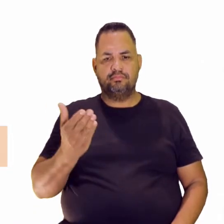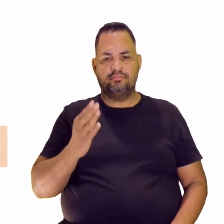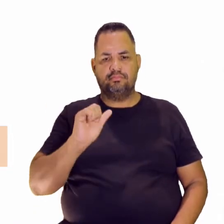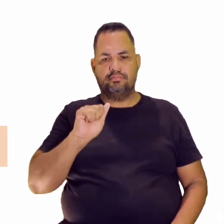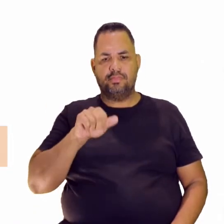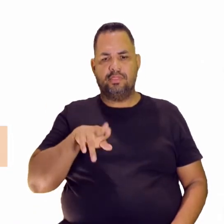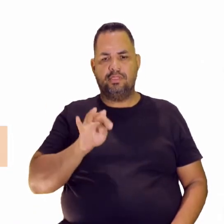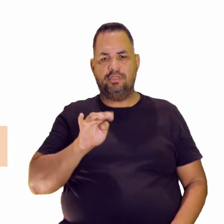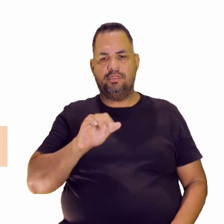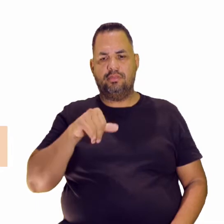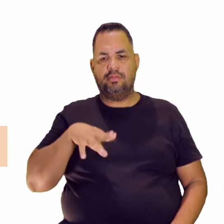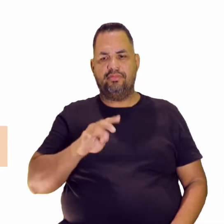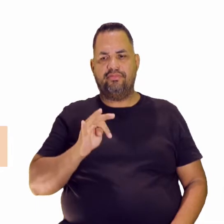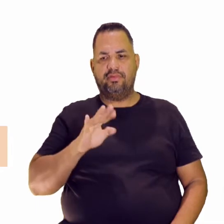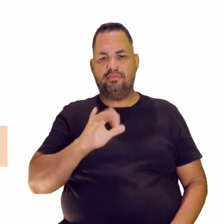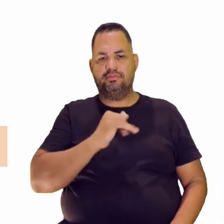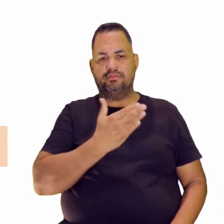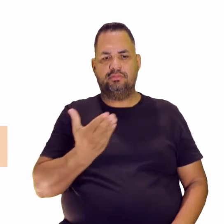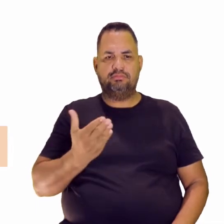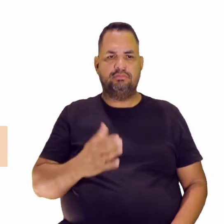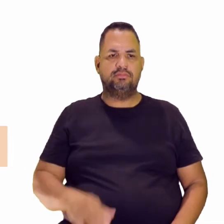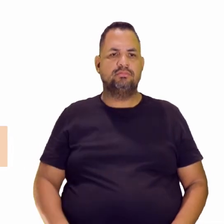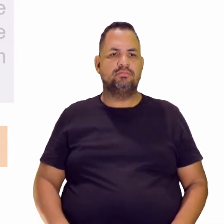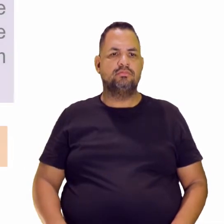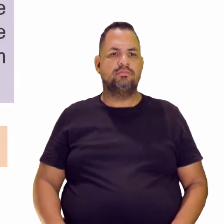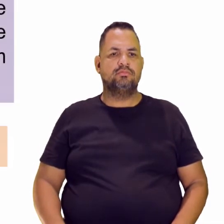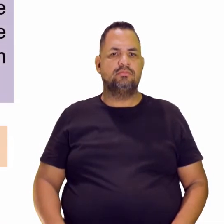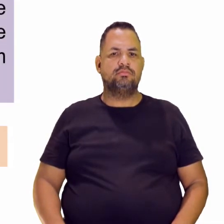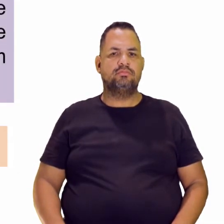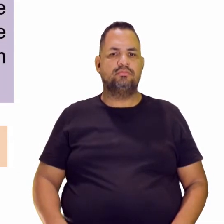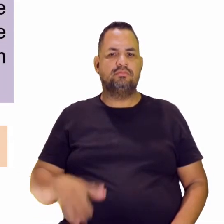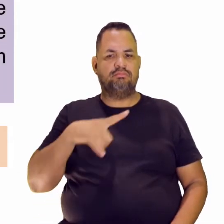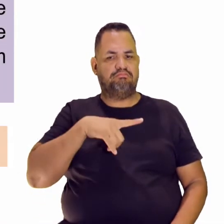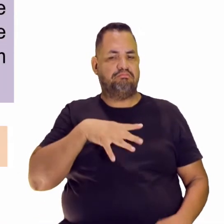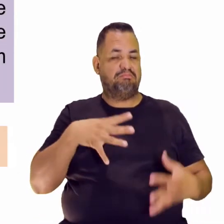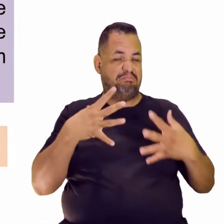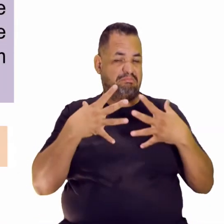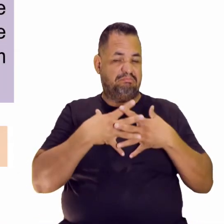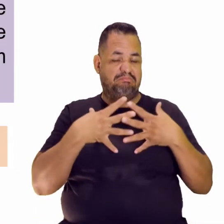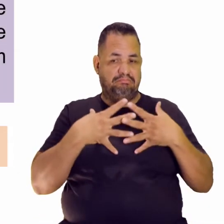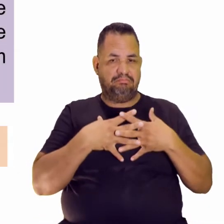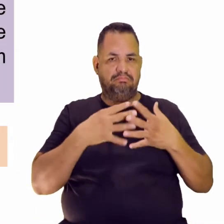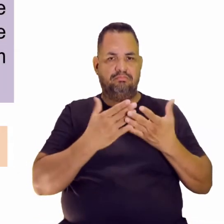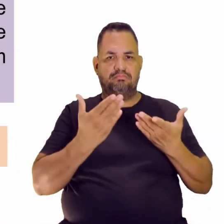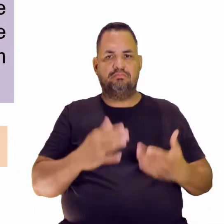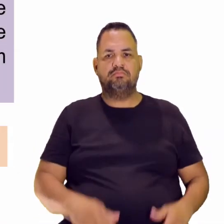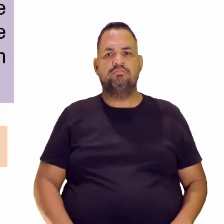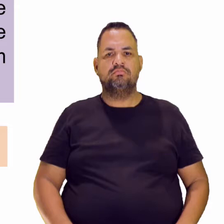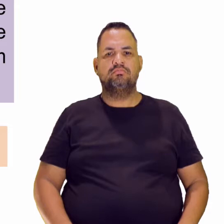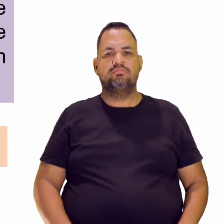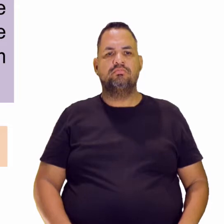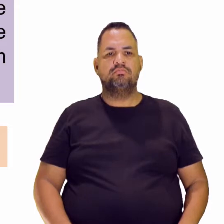Esse quadro aí deu maior rebu, deu muita confusão. Então, veja só,